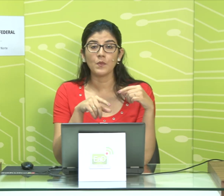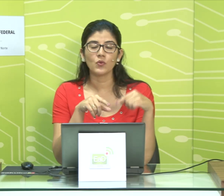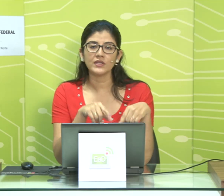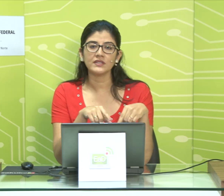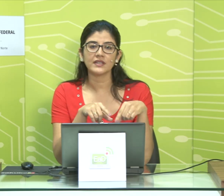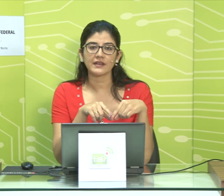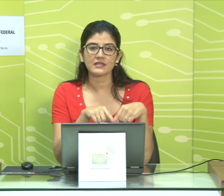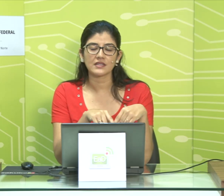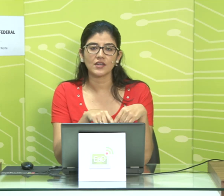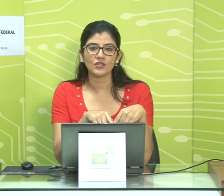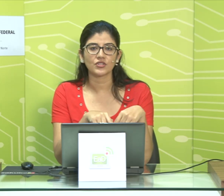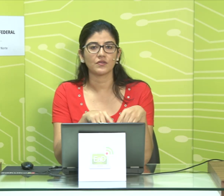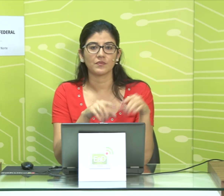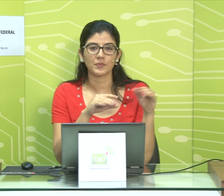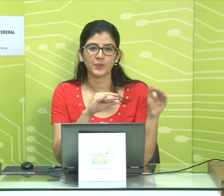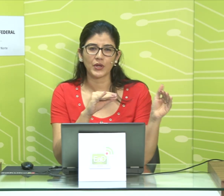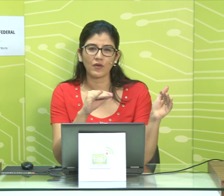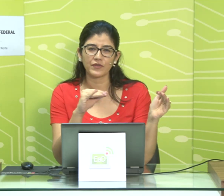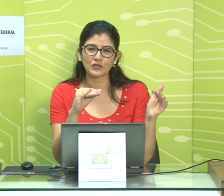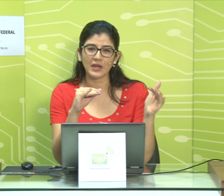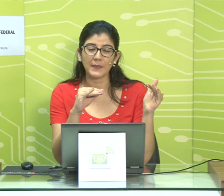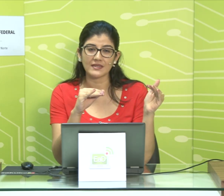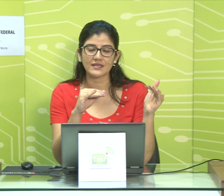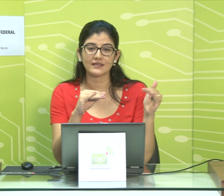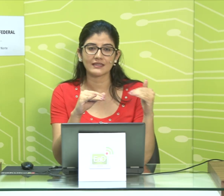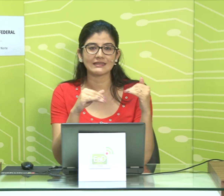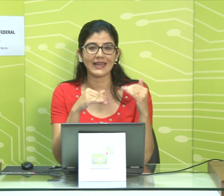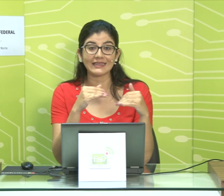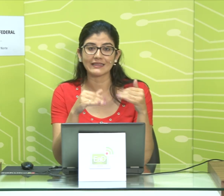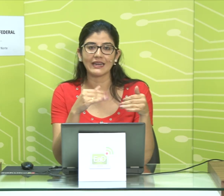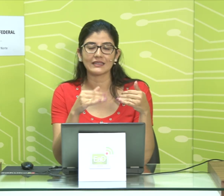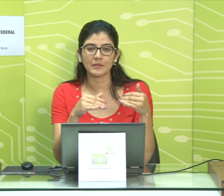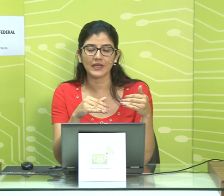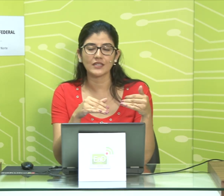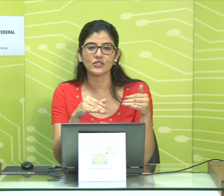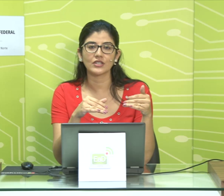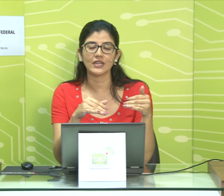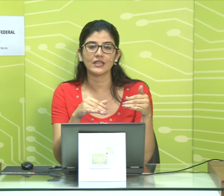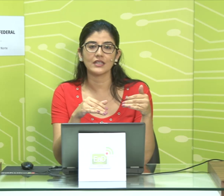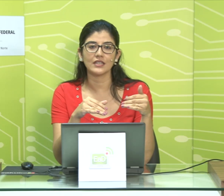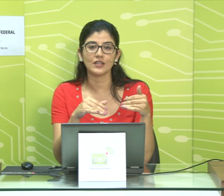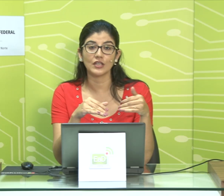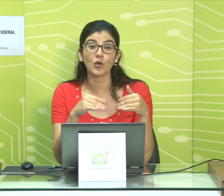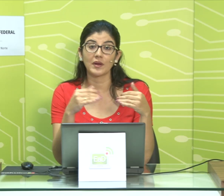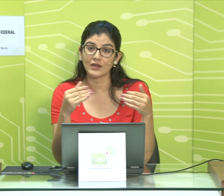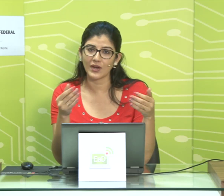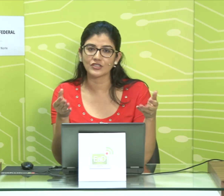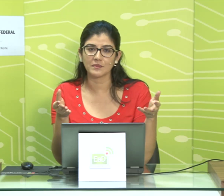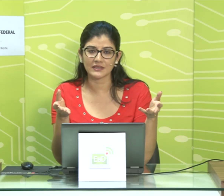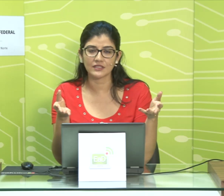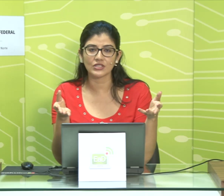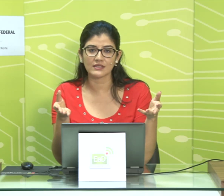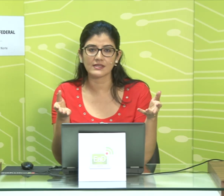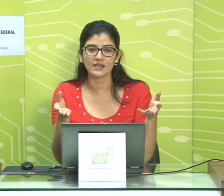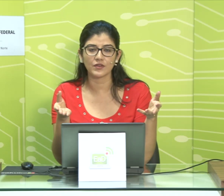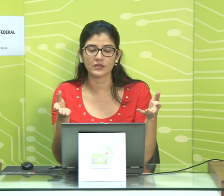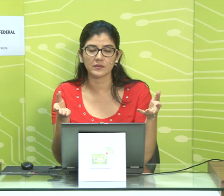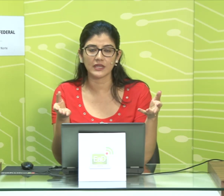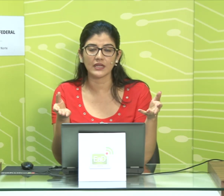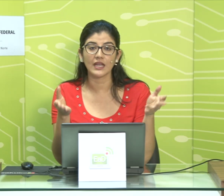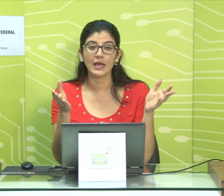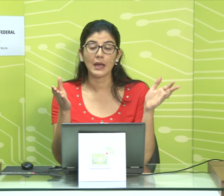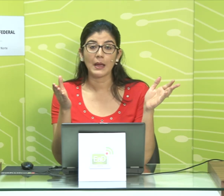E é muito interessante, porque é um vídeo que apresenta detalhadamente, né? E com uma linguagem bastante